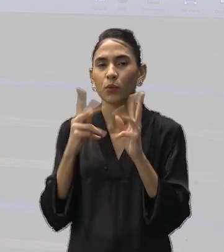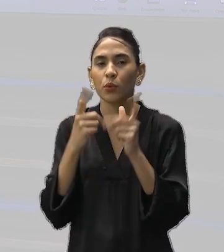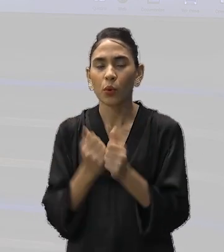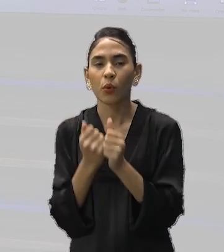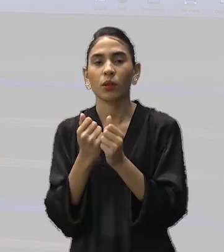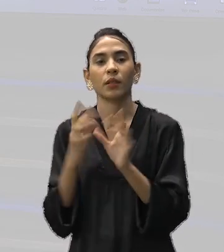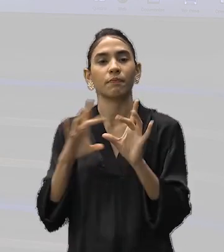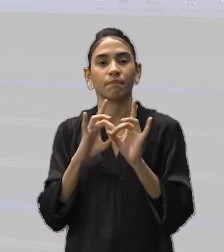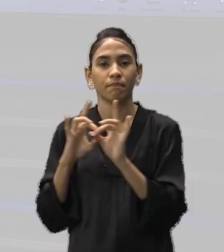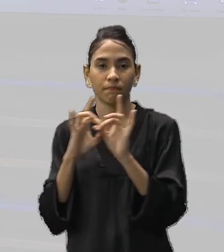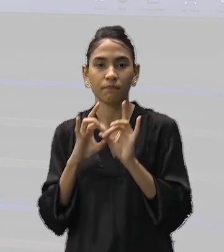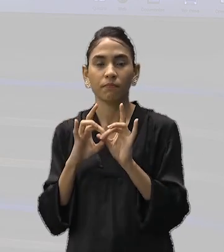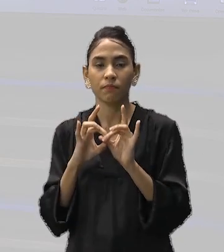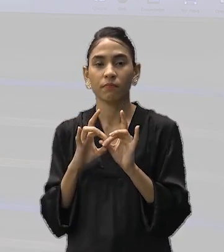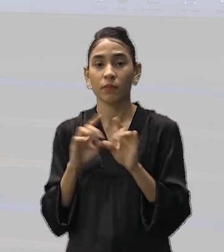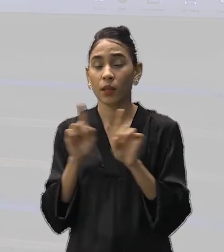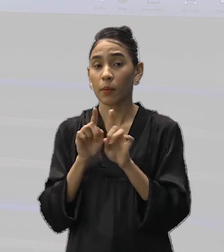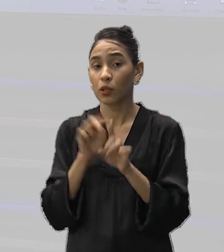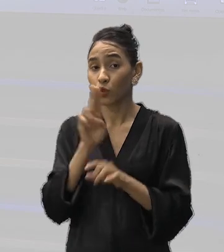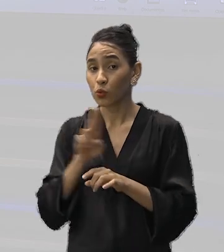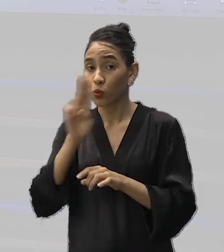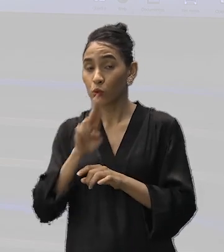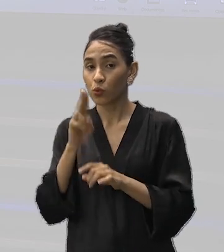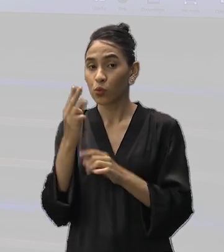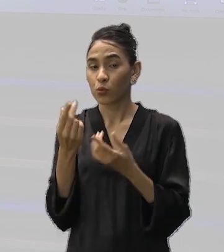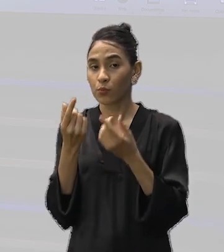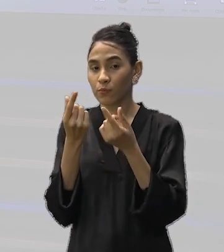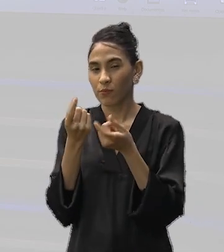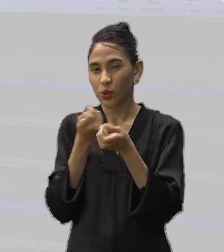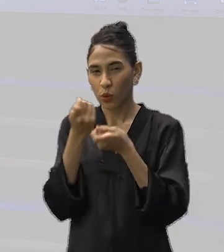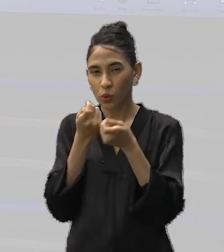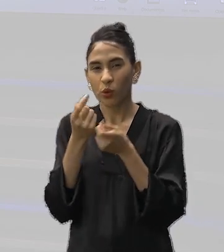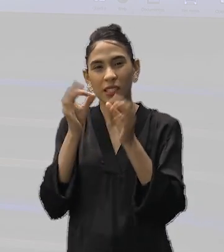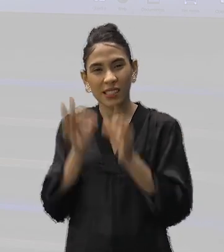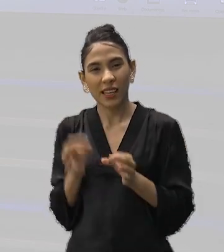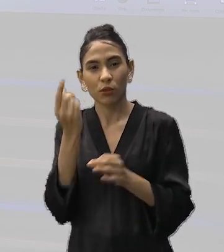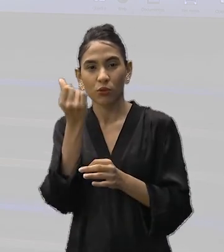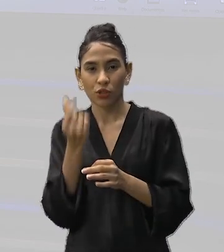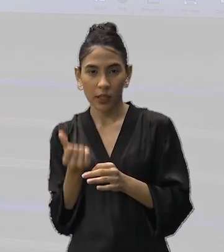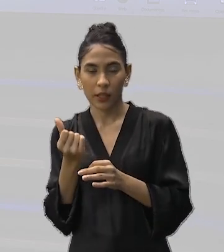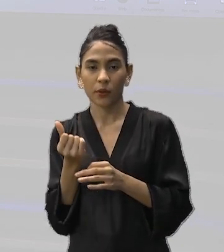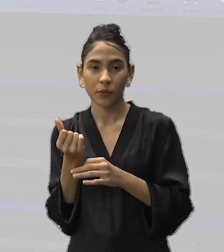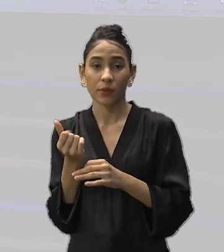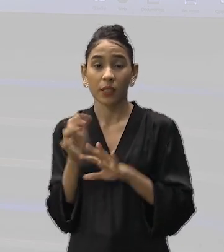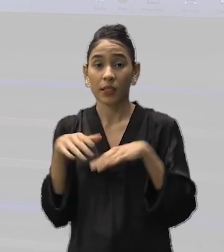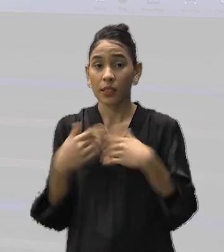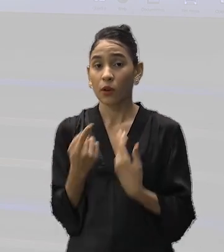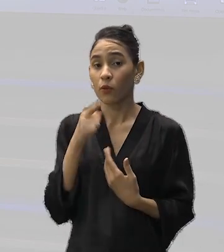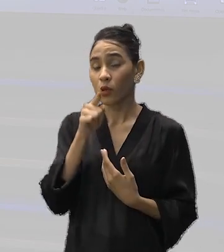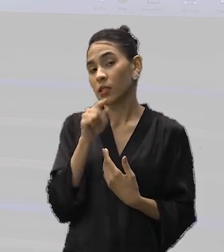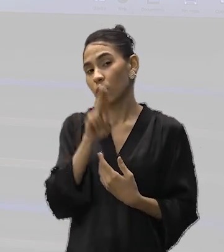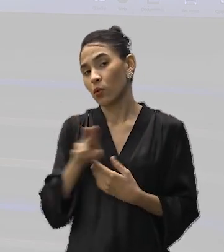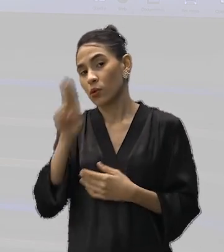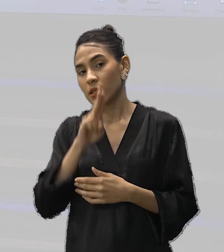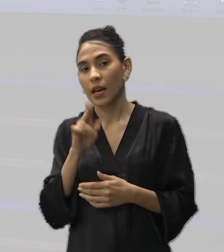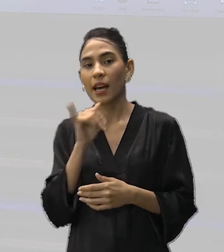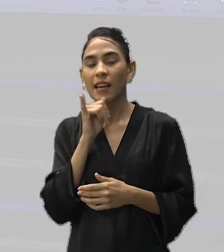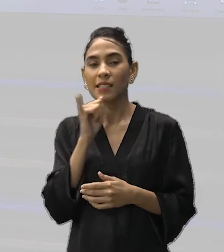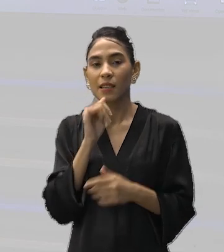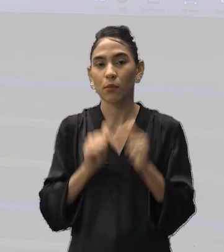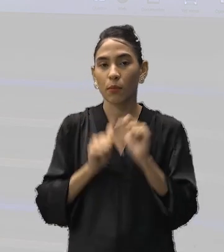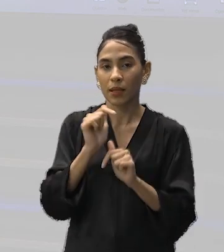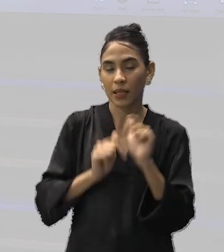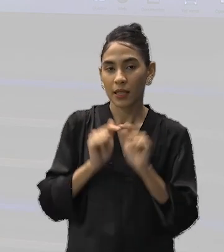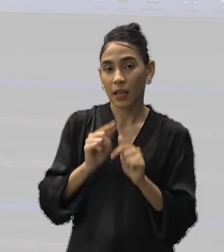tá? De um consumo consciente. Então, você utilizar de repente um aparelho, você de